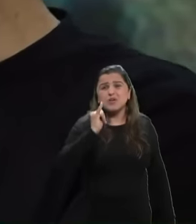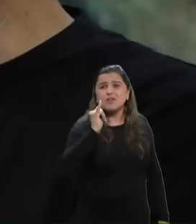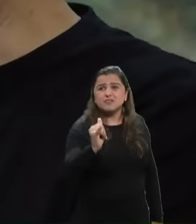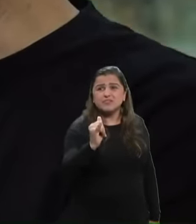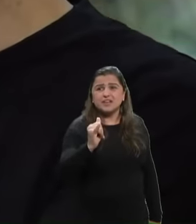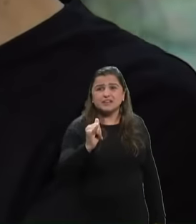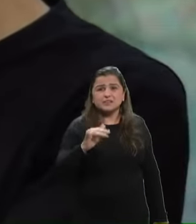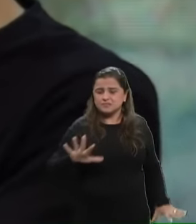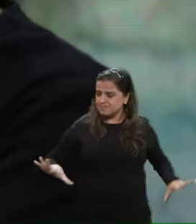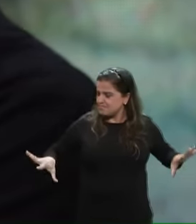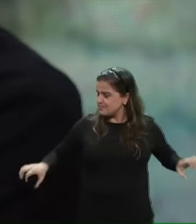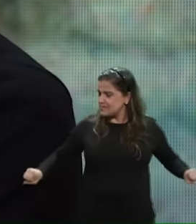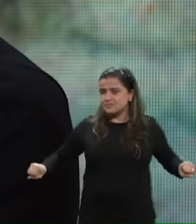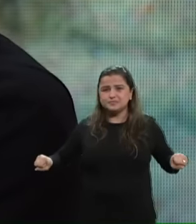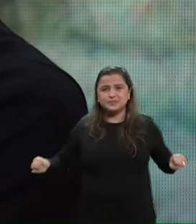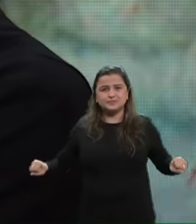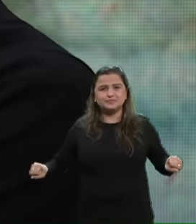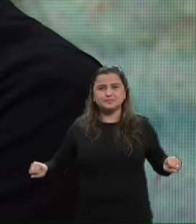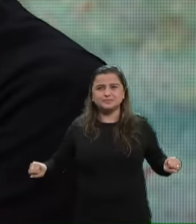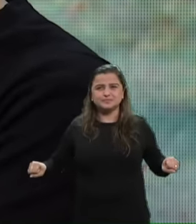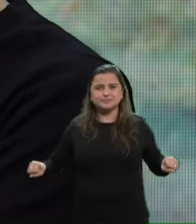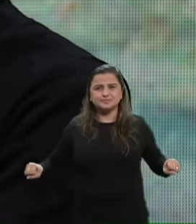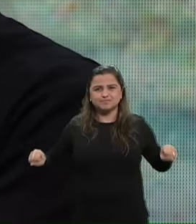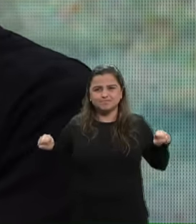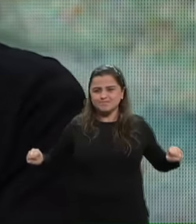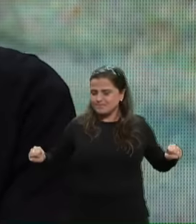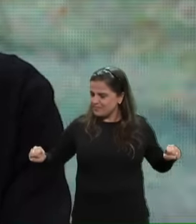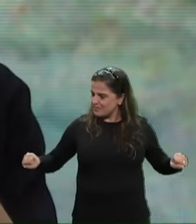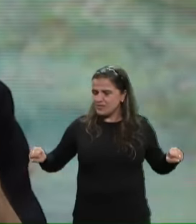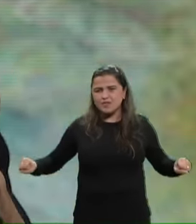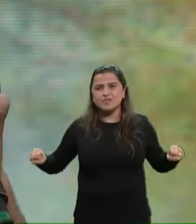Pega la mano de ese creyente con fuerza